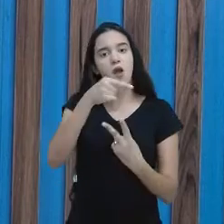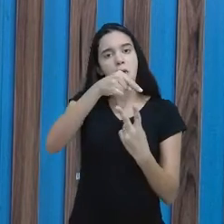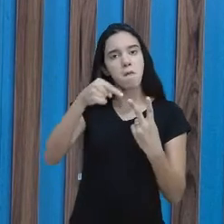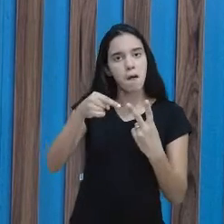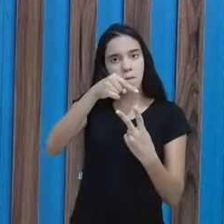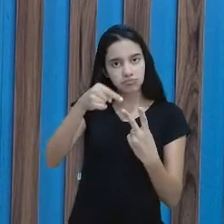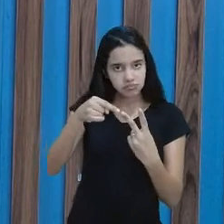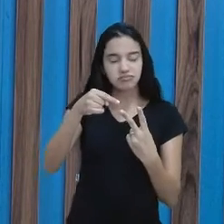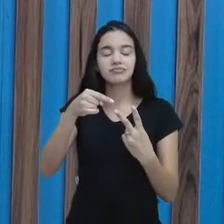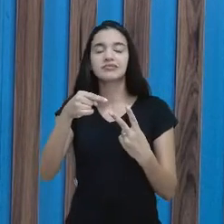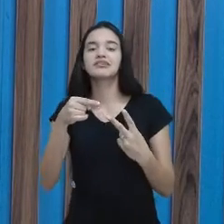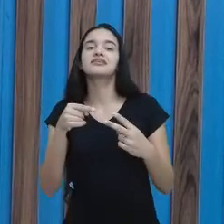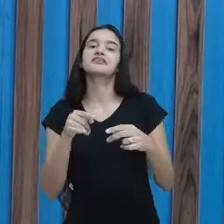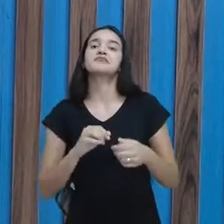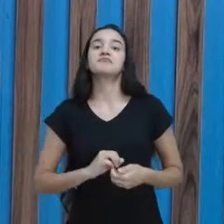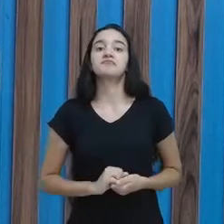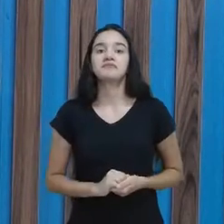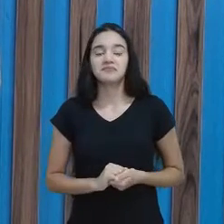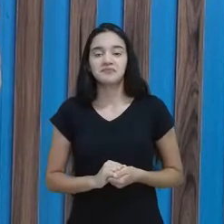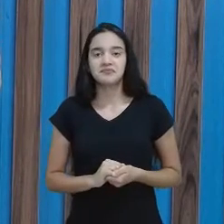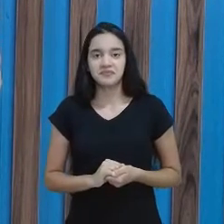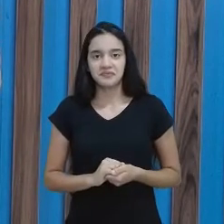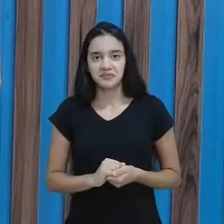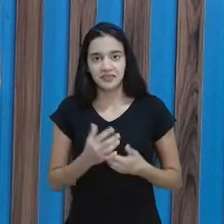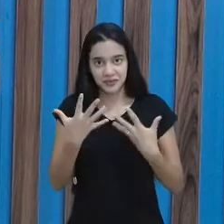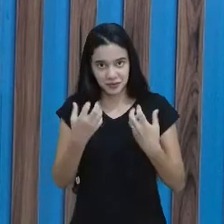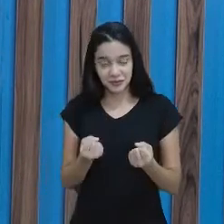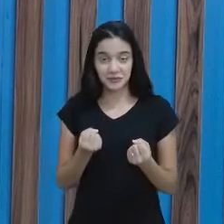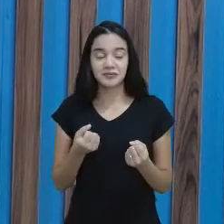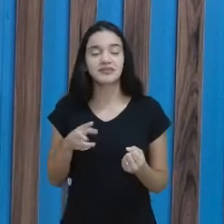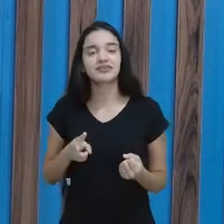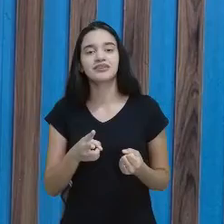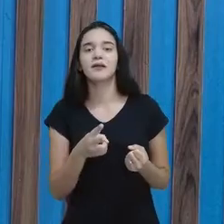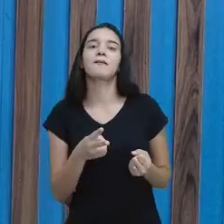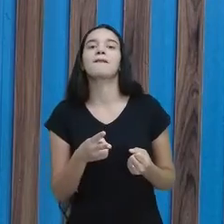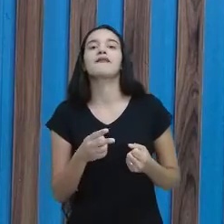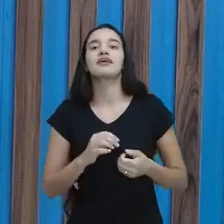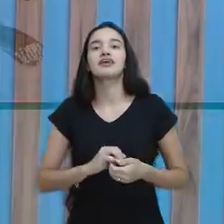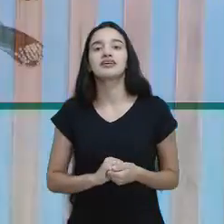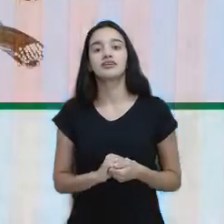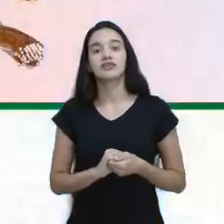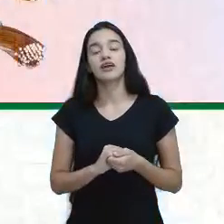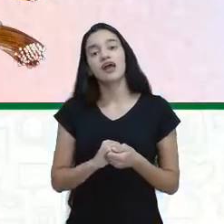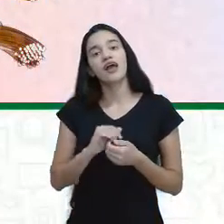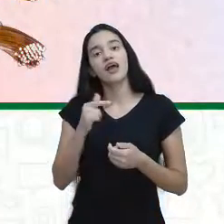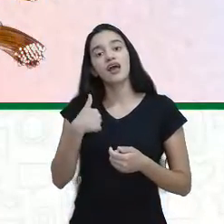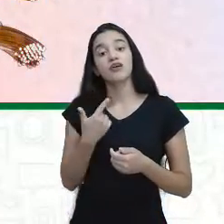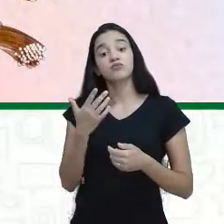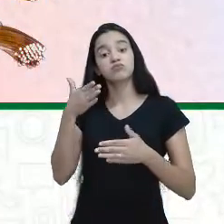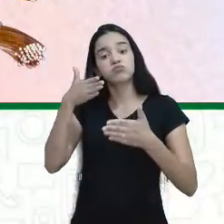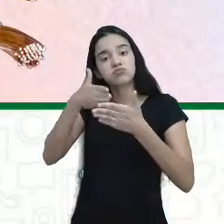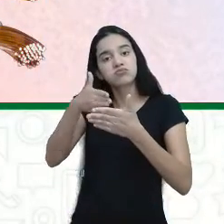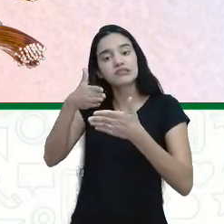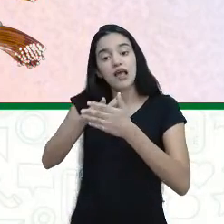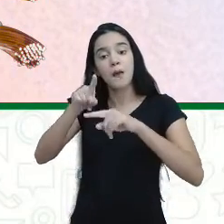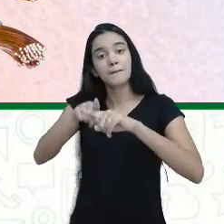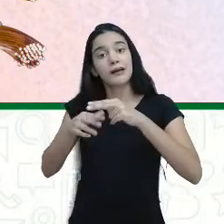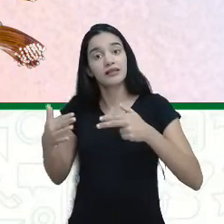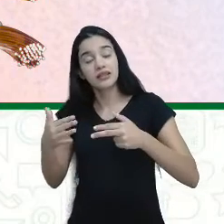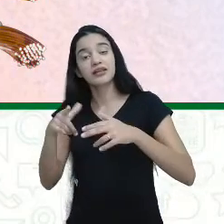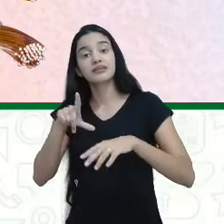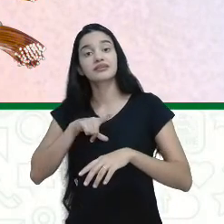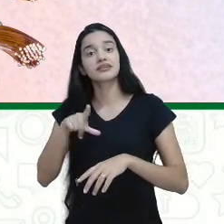que é isolante elétrico. Então, vamos lá. Condutores e isolantes são materiais que